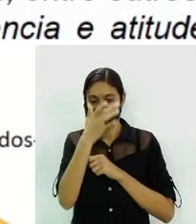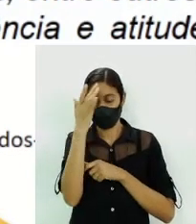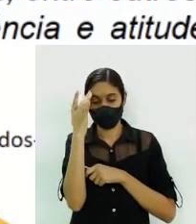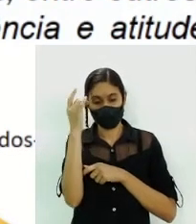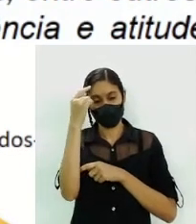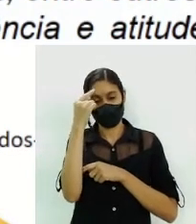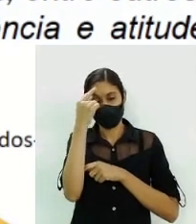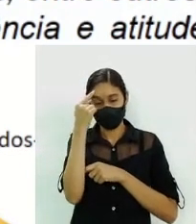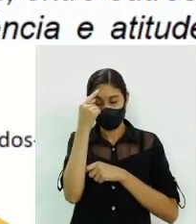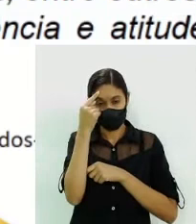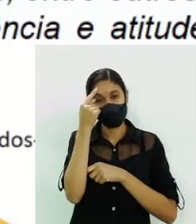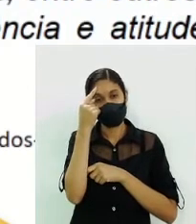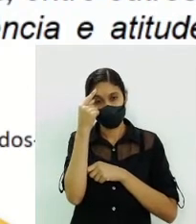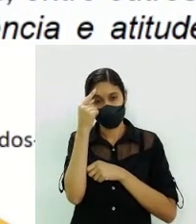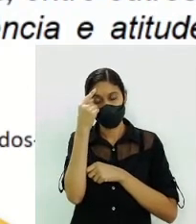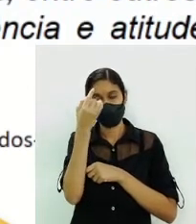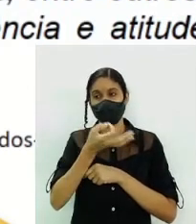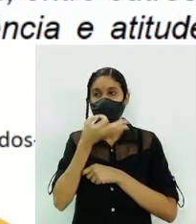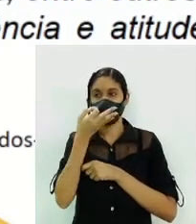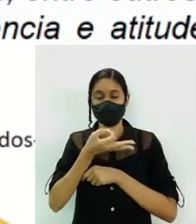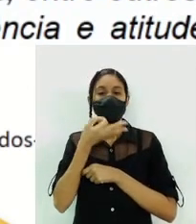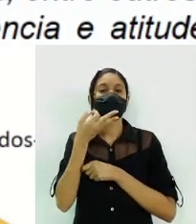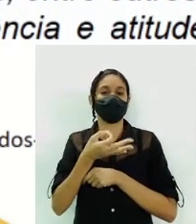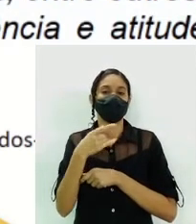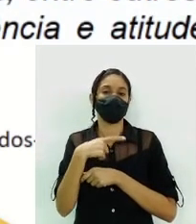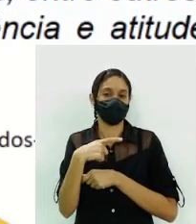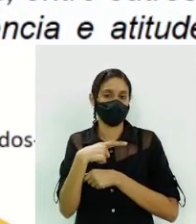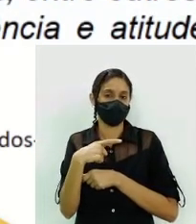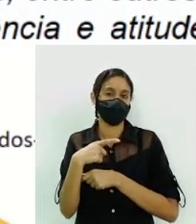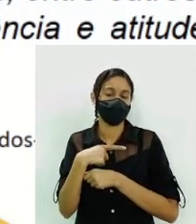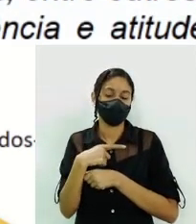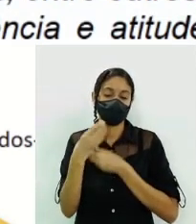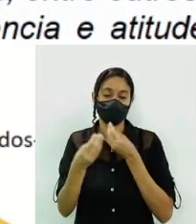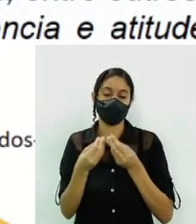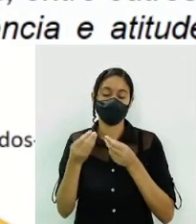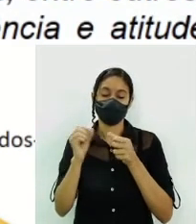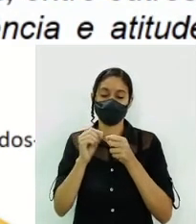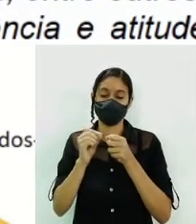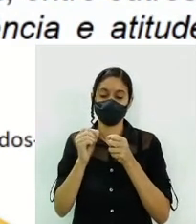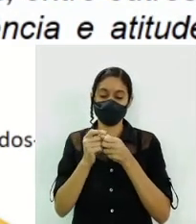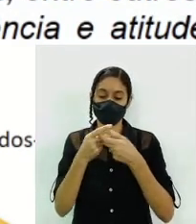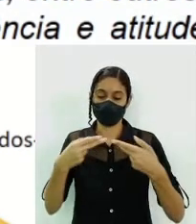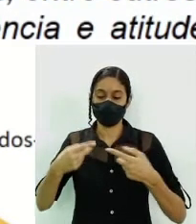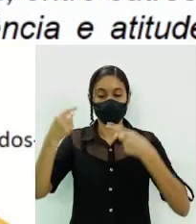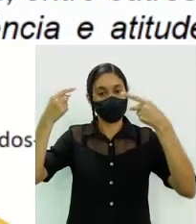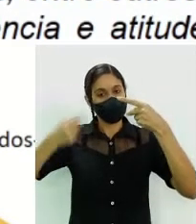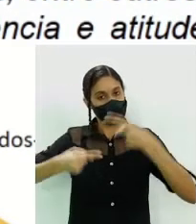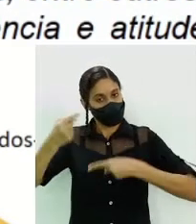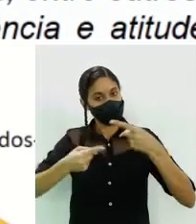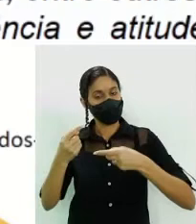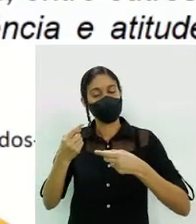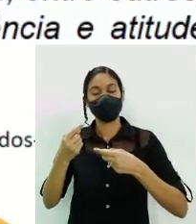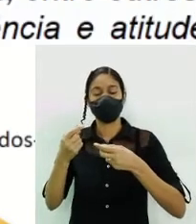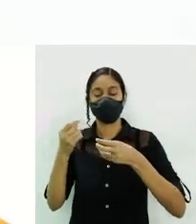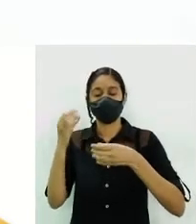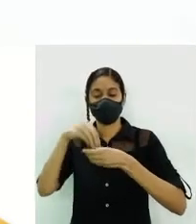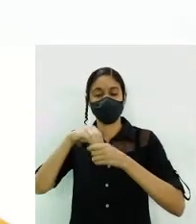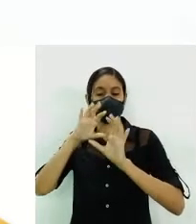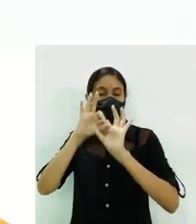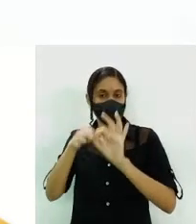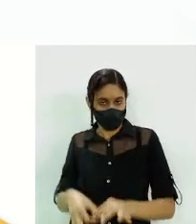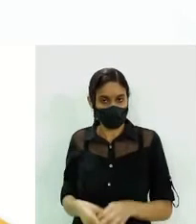para reflexão, tomada de consciência e atitude política em relação a esses